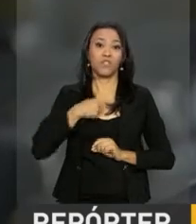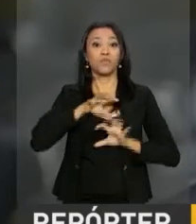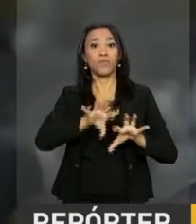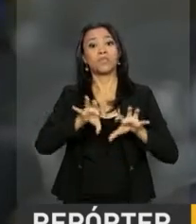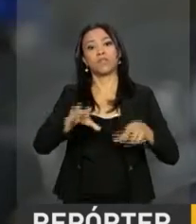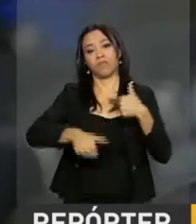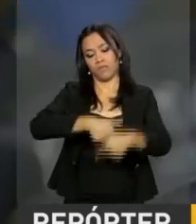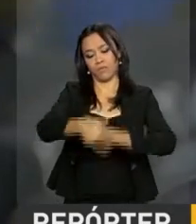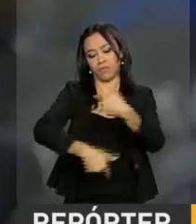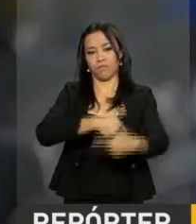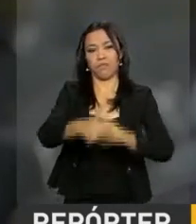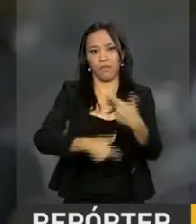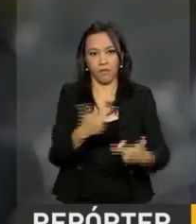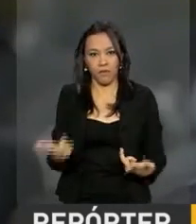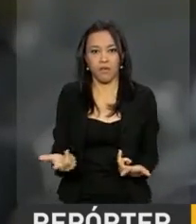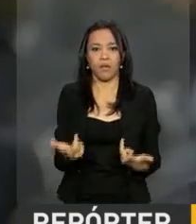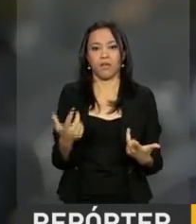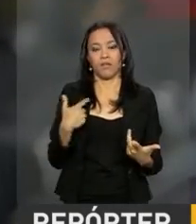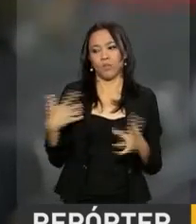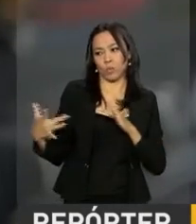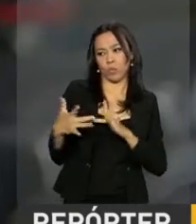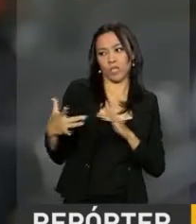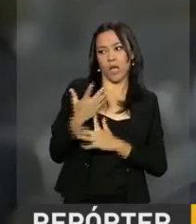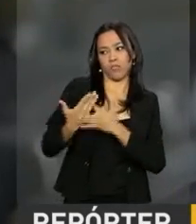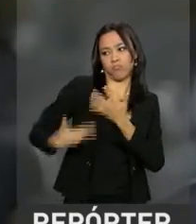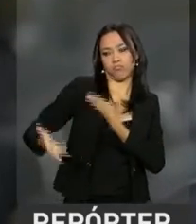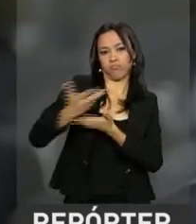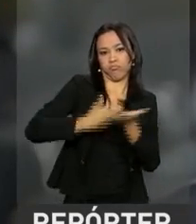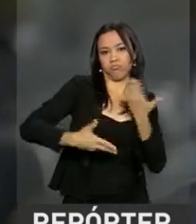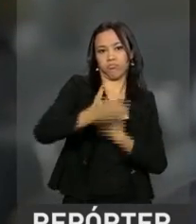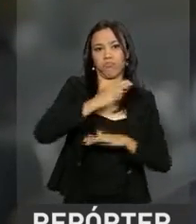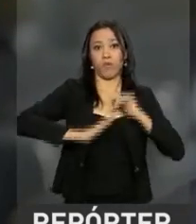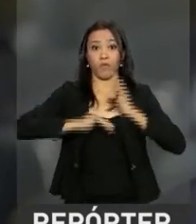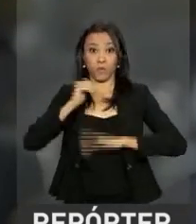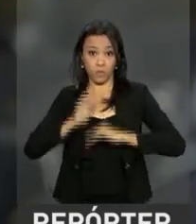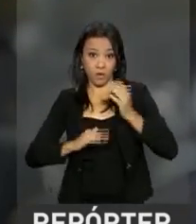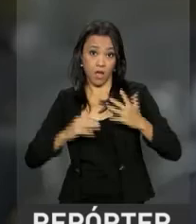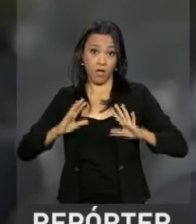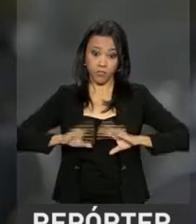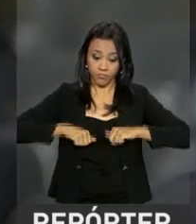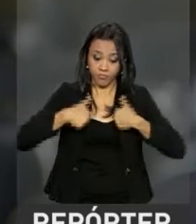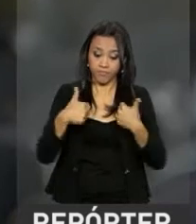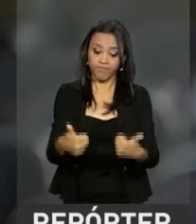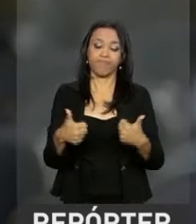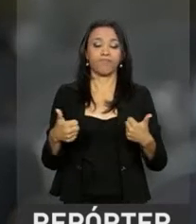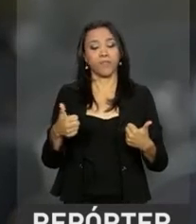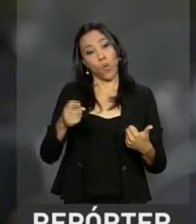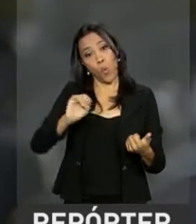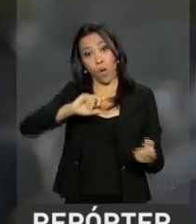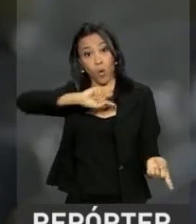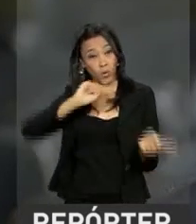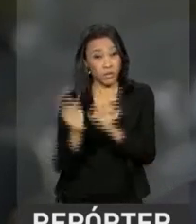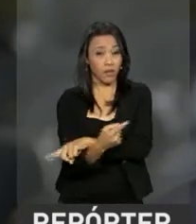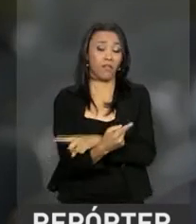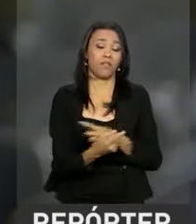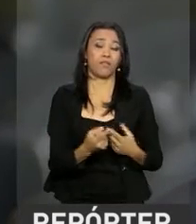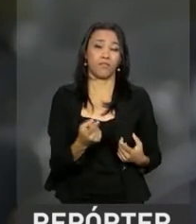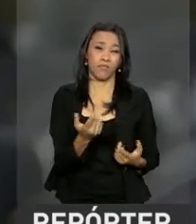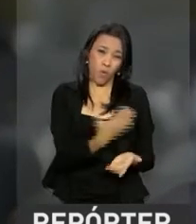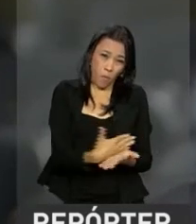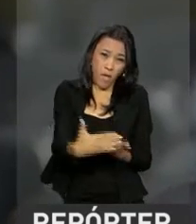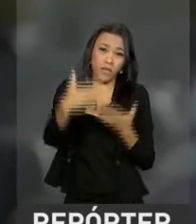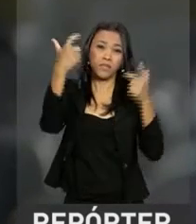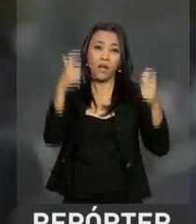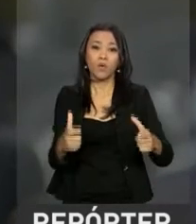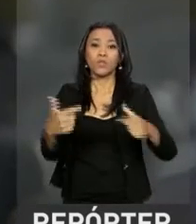né, trazendo transtornos nas suas relações profissionais, na sua produtividade, ou então o inverso, pode começar no ambiente